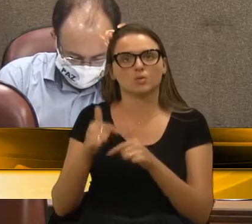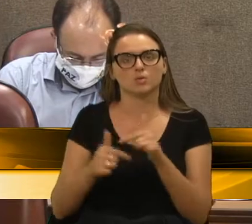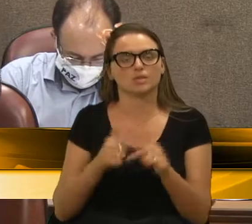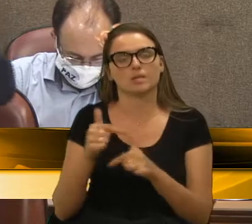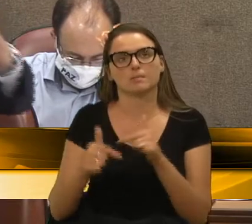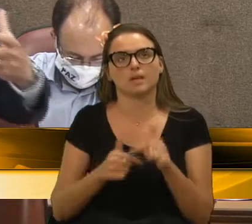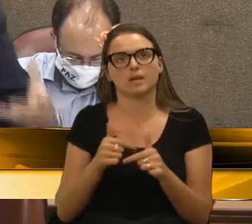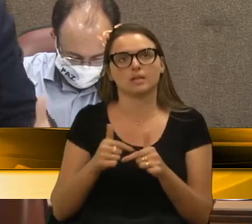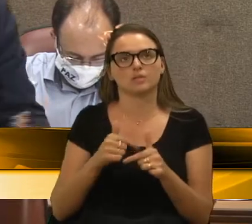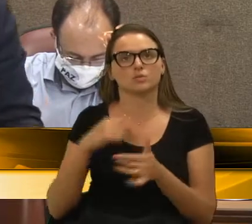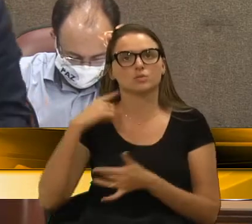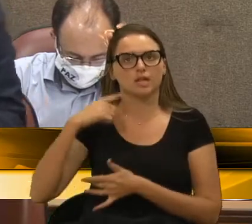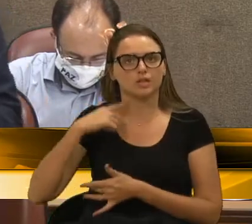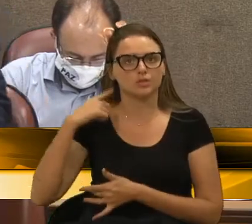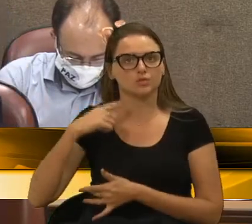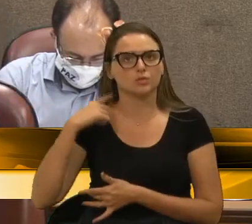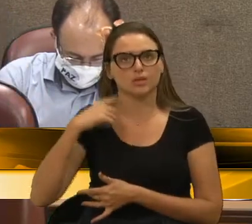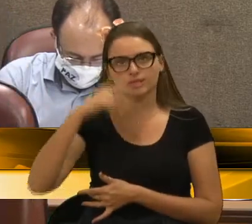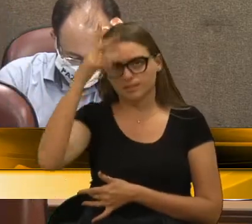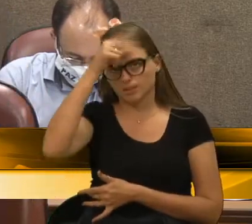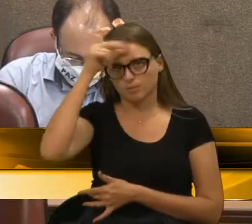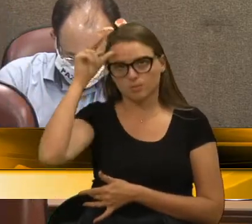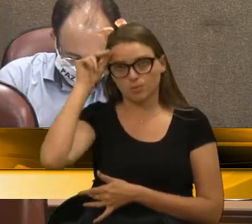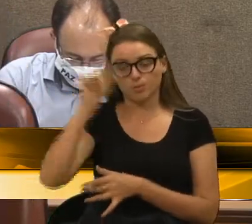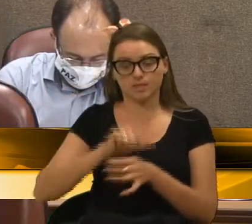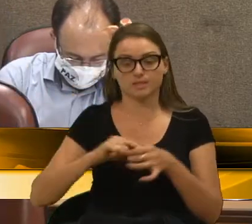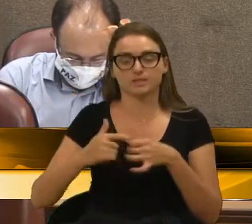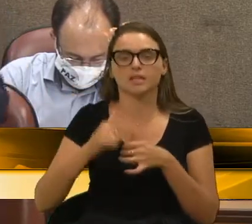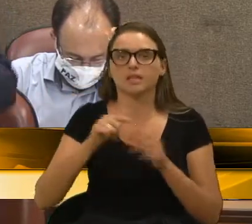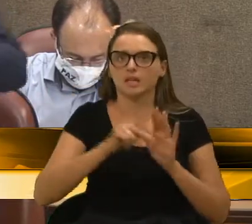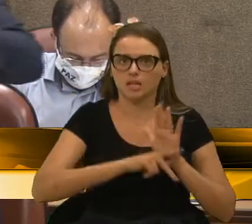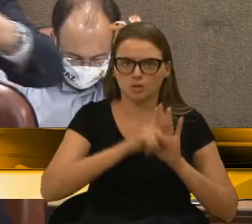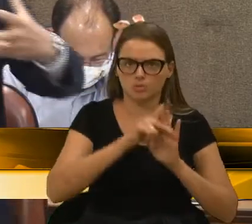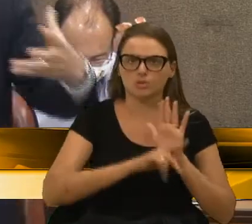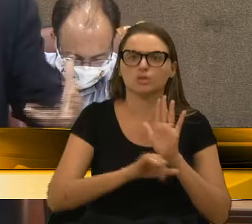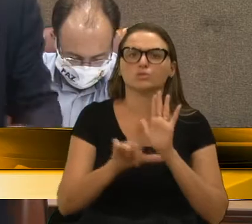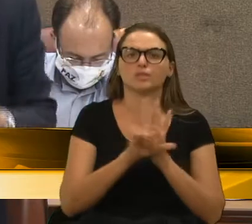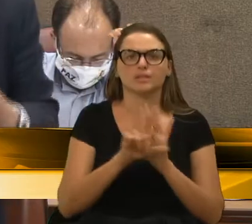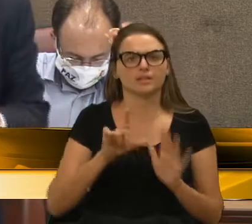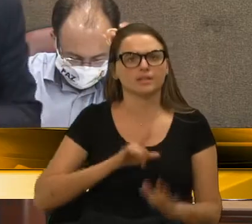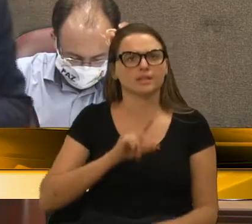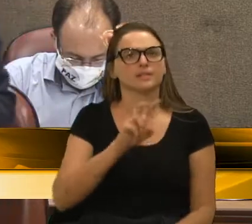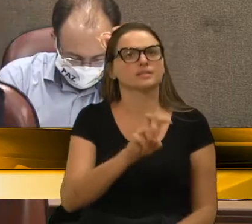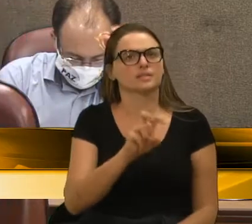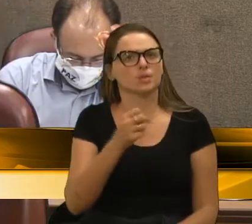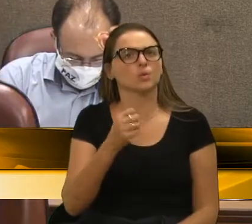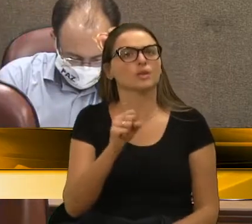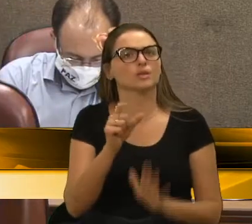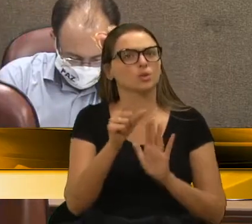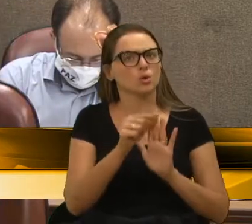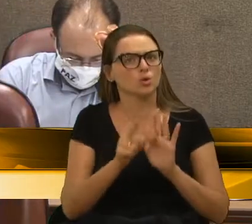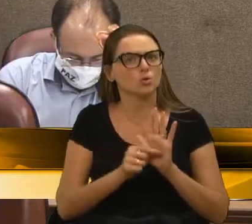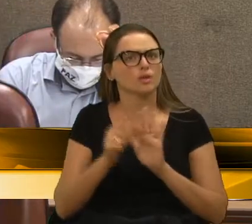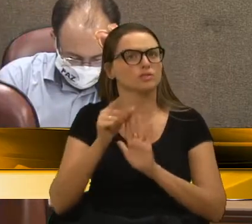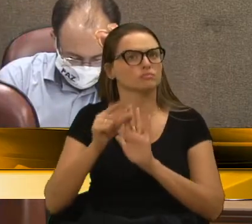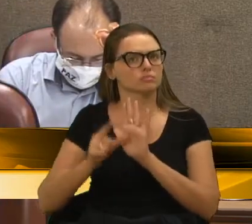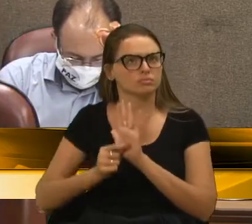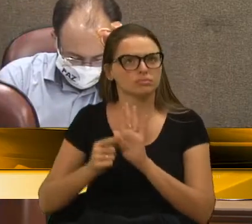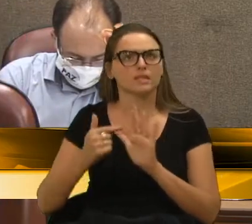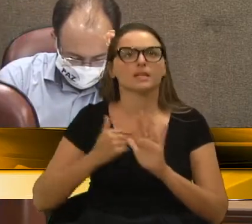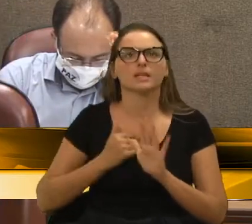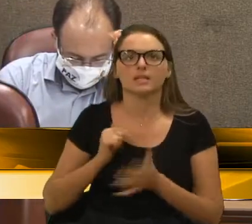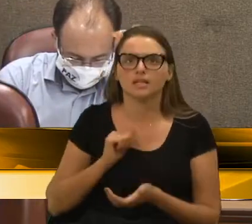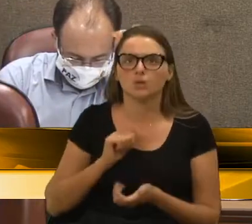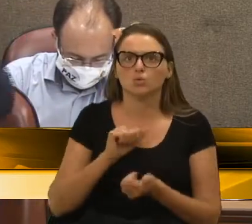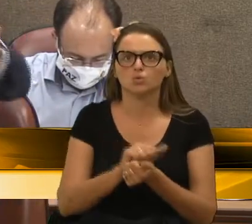da advocacia pública do nosso município. É um projeto de lei que consta 58 artigos, e eu me insurjo